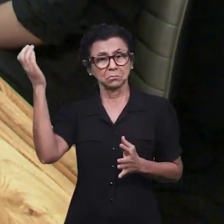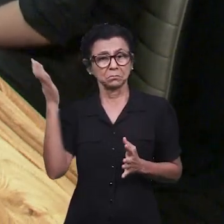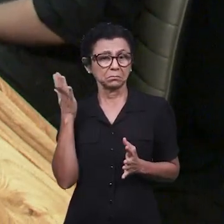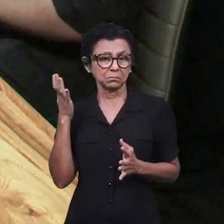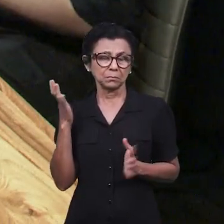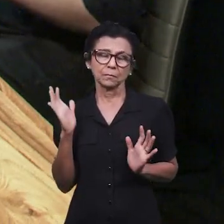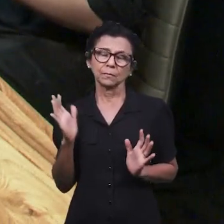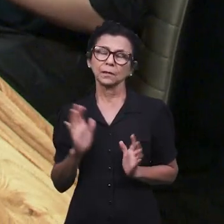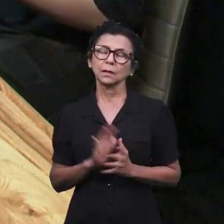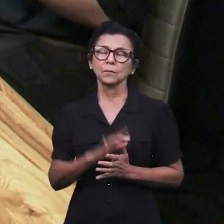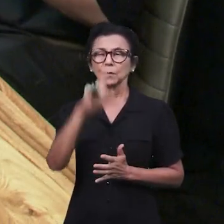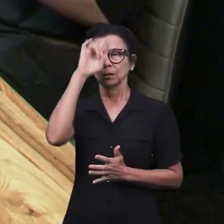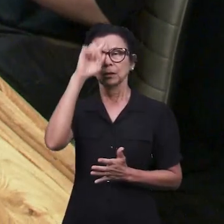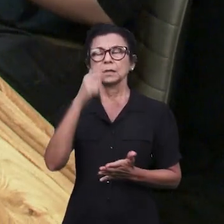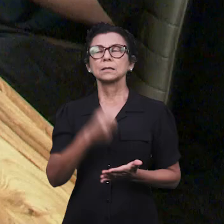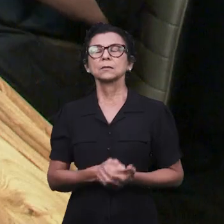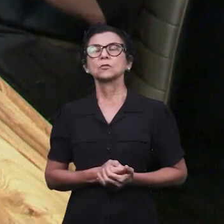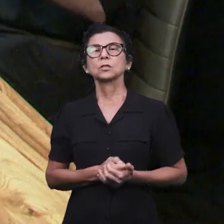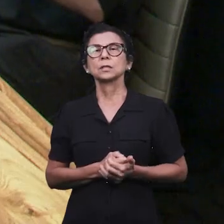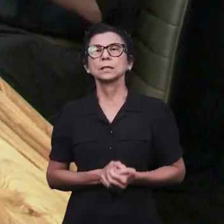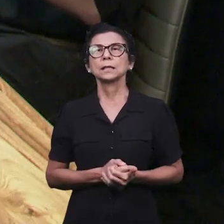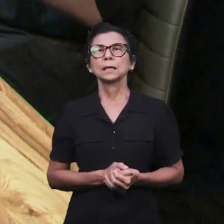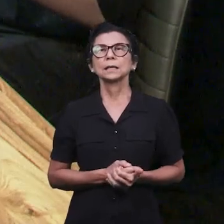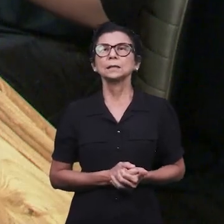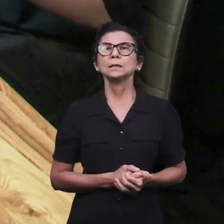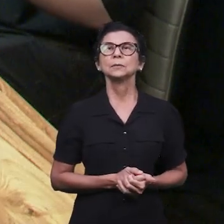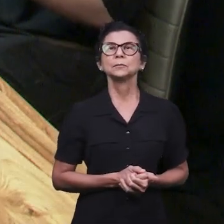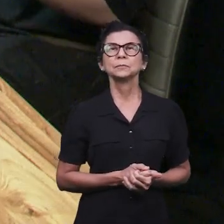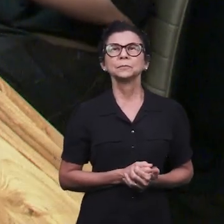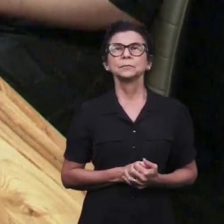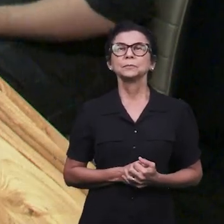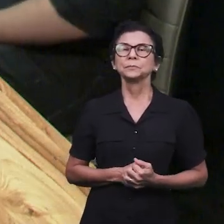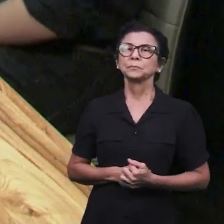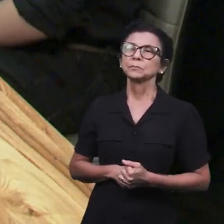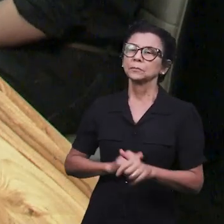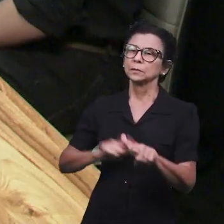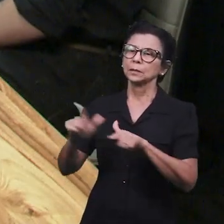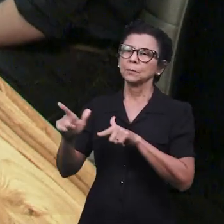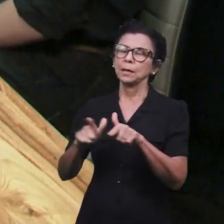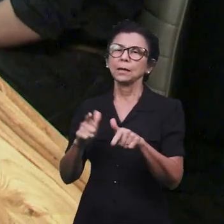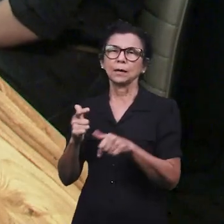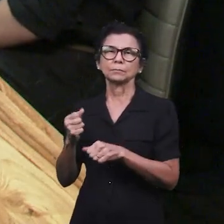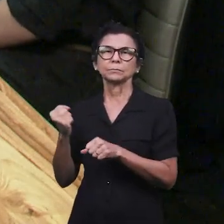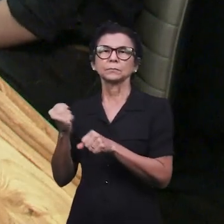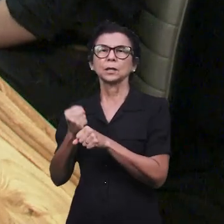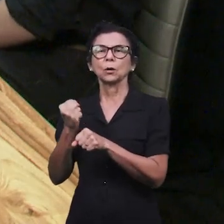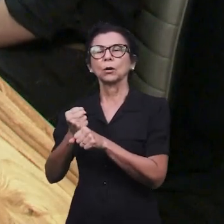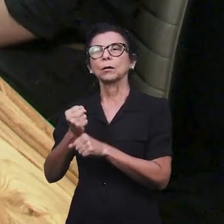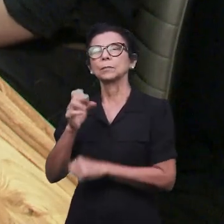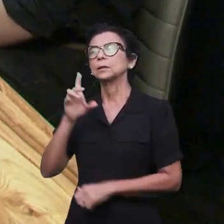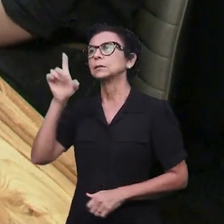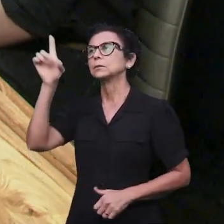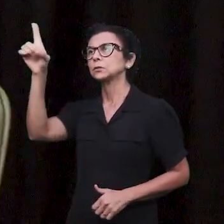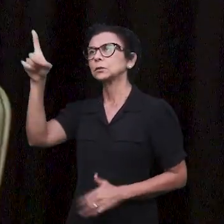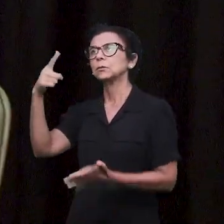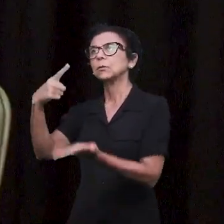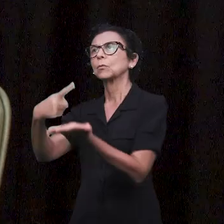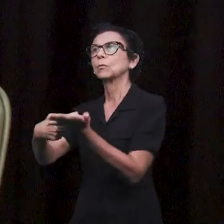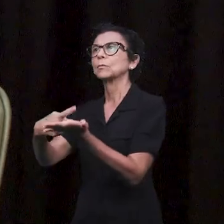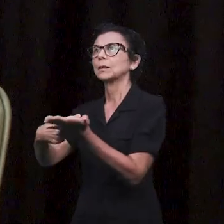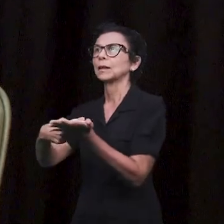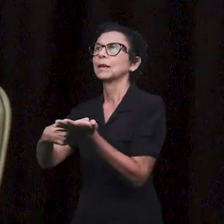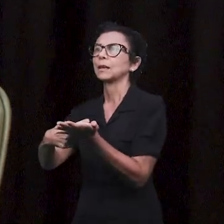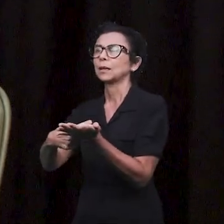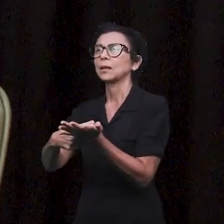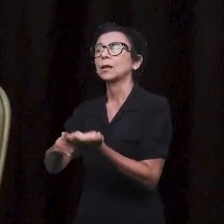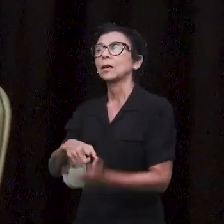Mas então eu decidi me dedicar primordialmente à obra de Deus. E o concerto que eu fiz com o Senhor,